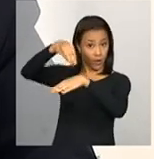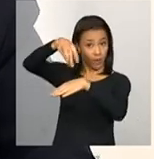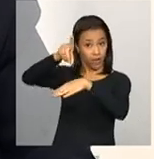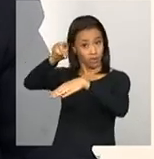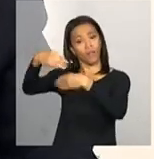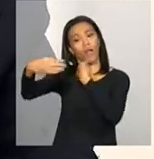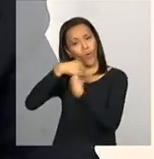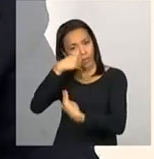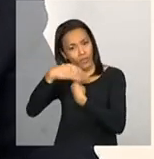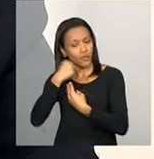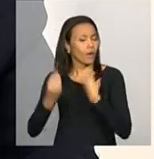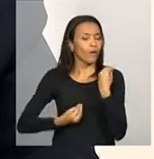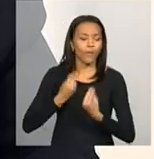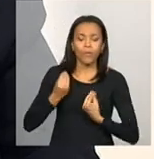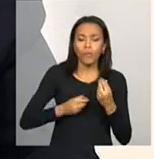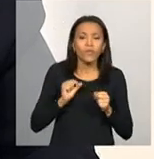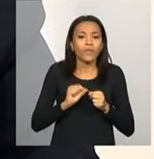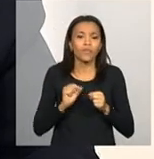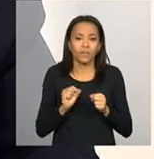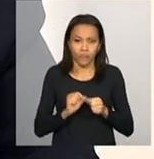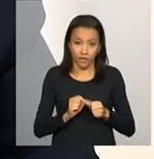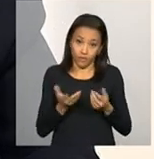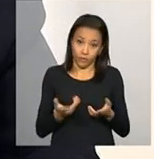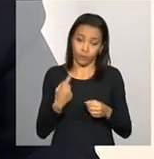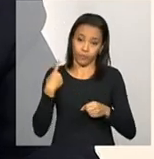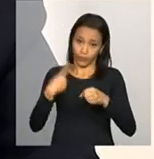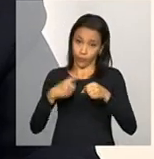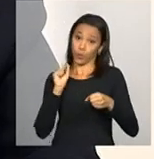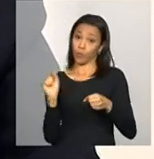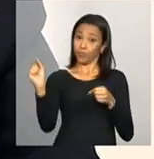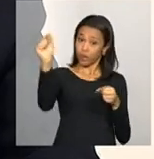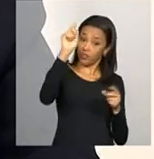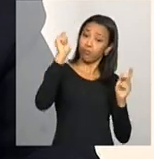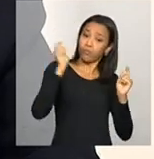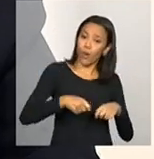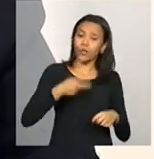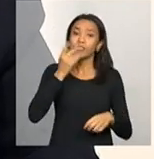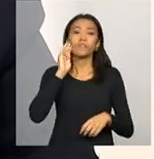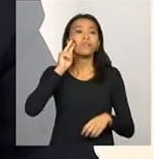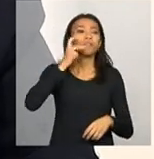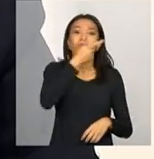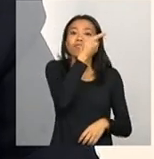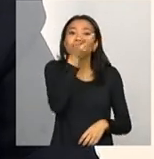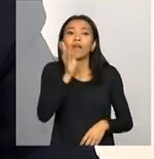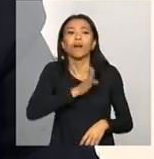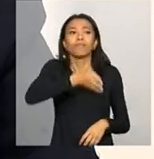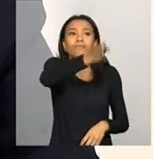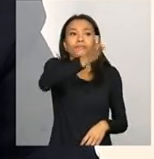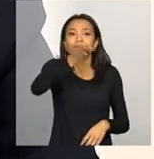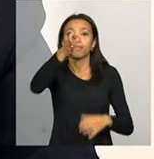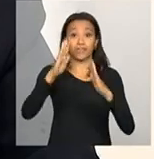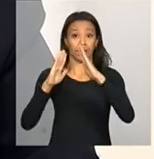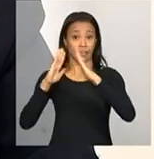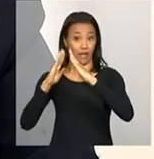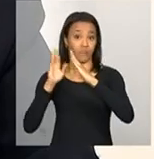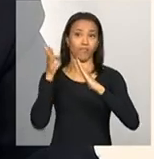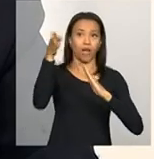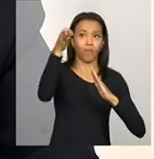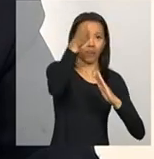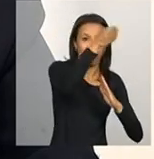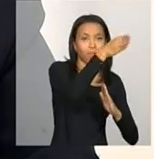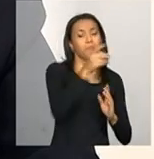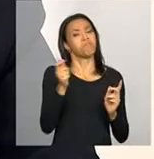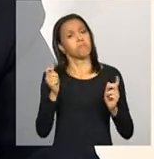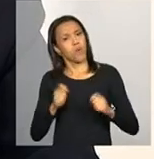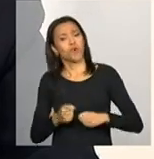município. Então, o município pode fazer as visitas domiciliares, eles podem receber material, né,